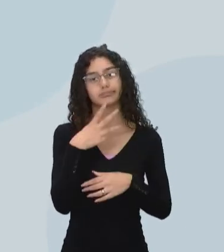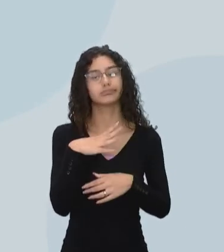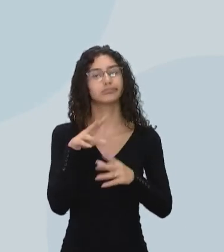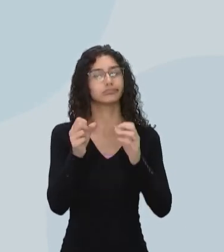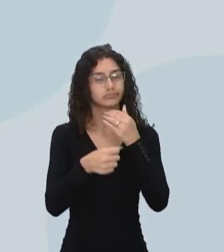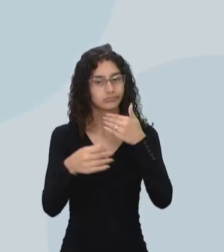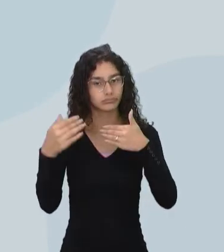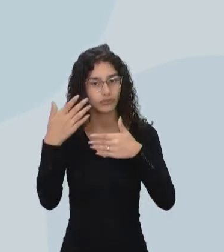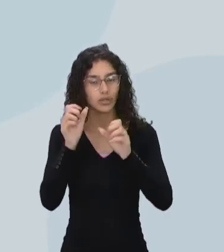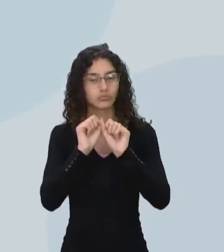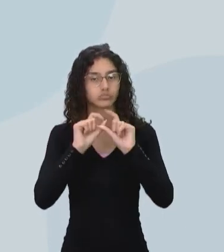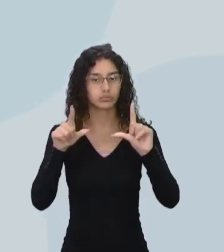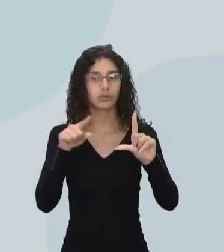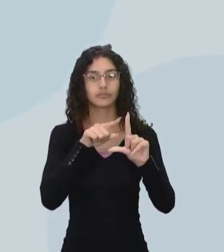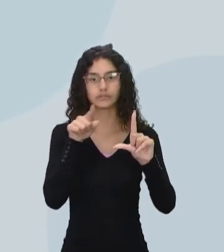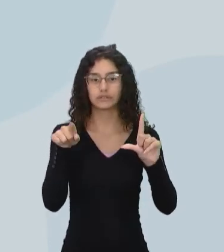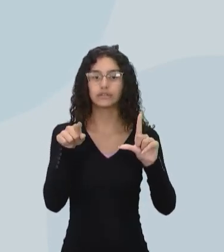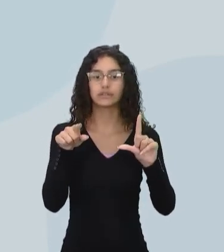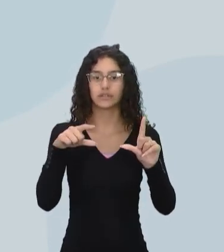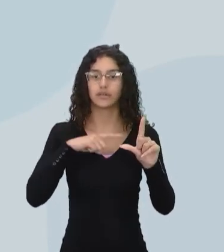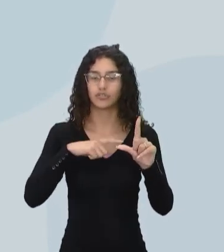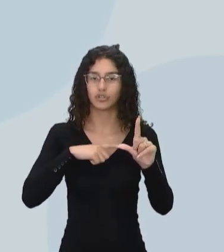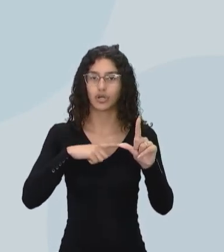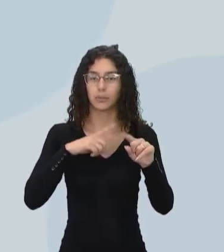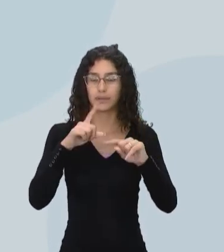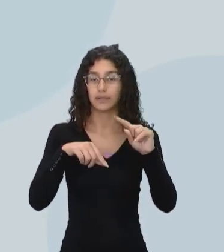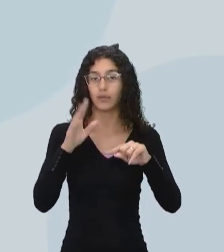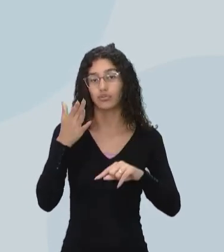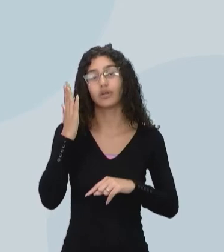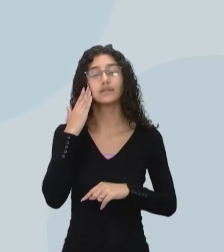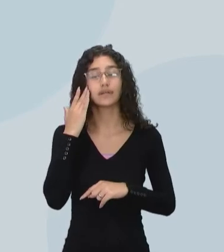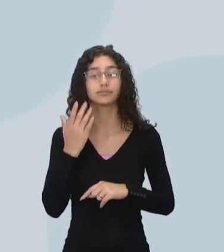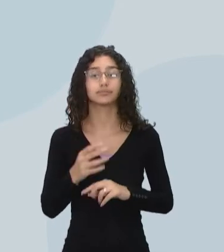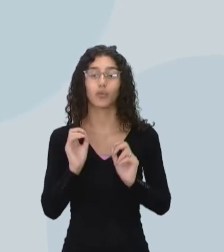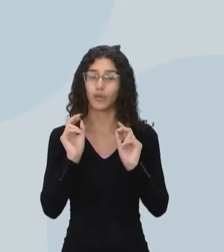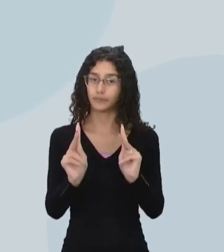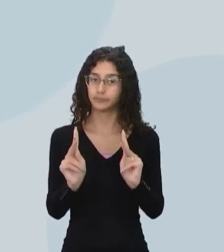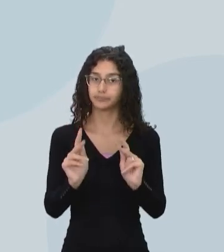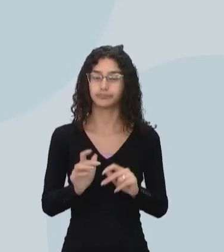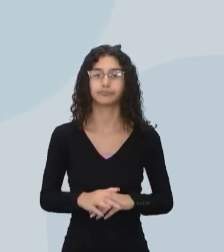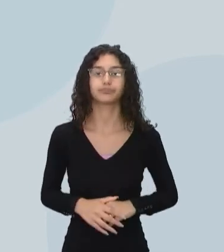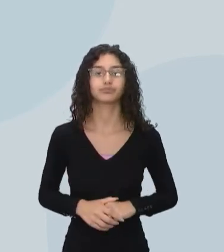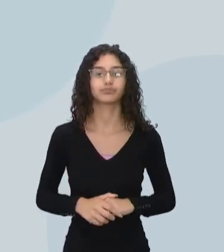vocês aí esse mapa mental de um conteúdo que eu já sei. Tudo bem?